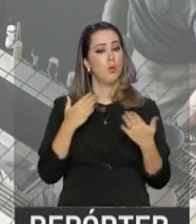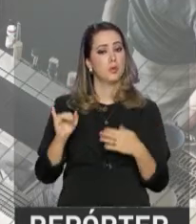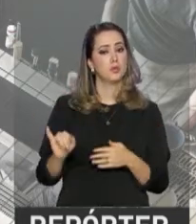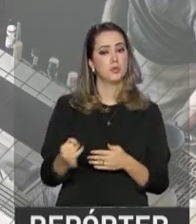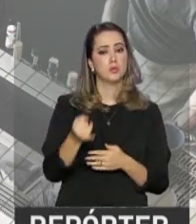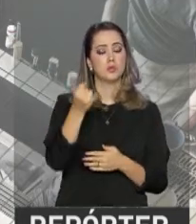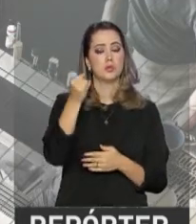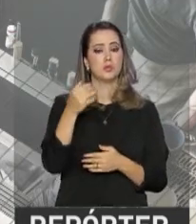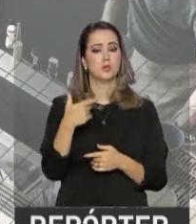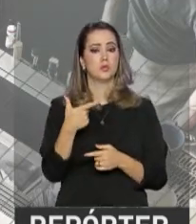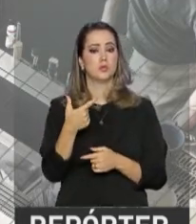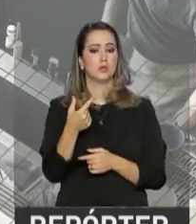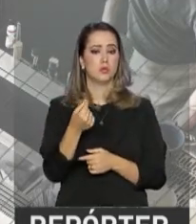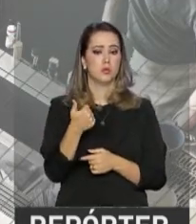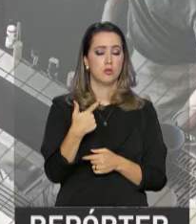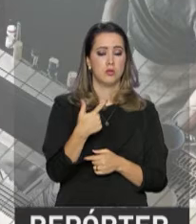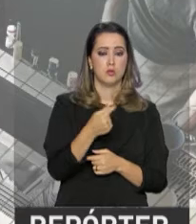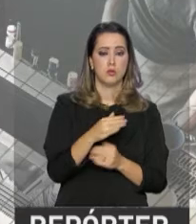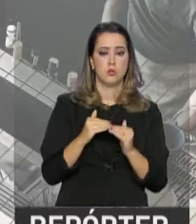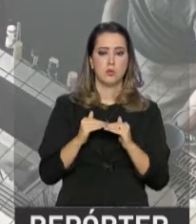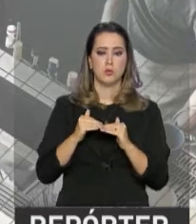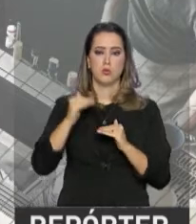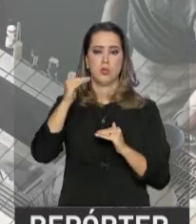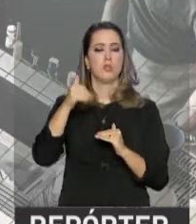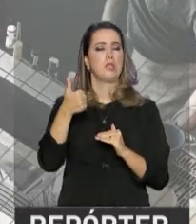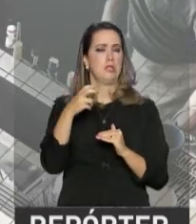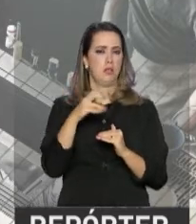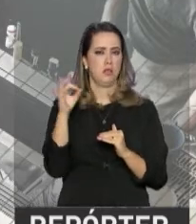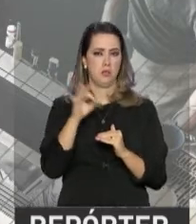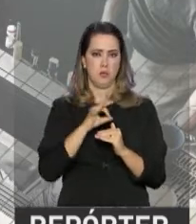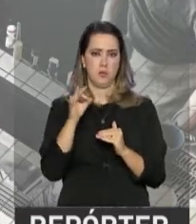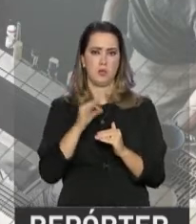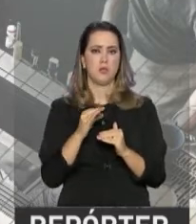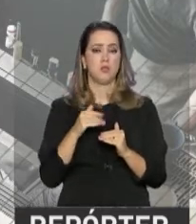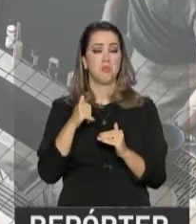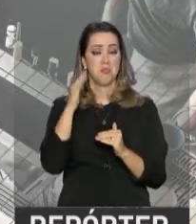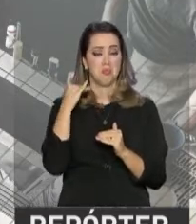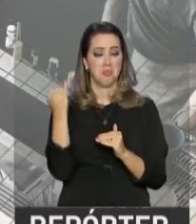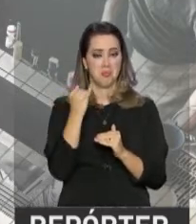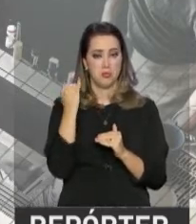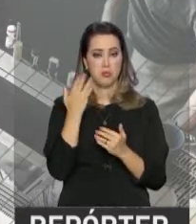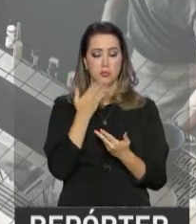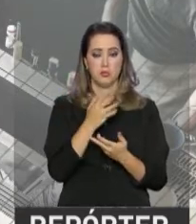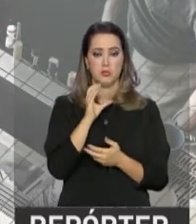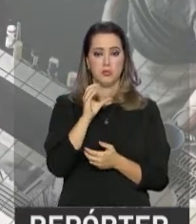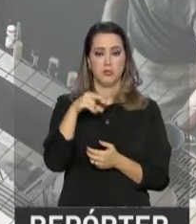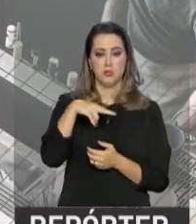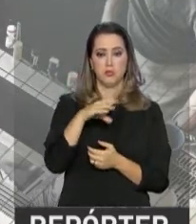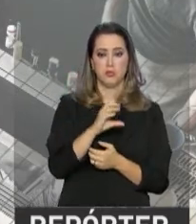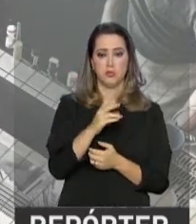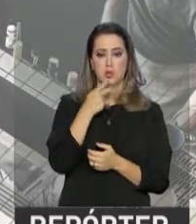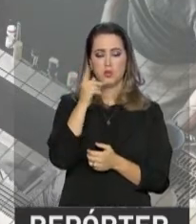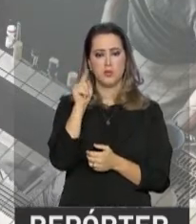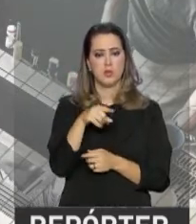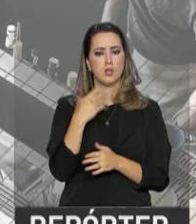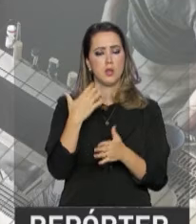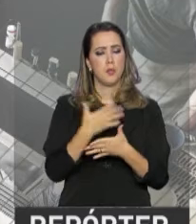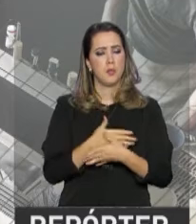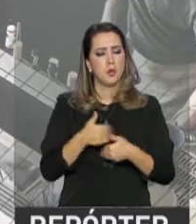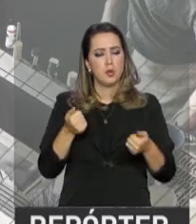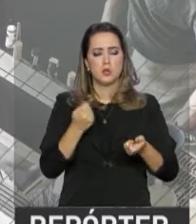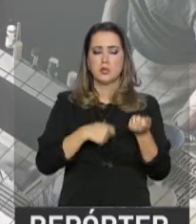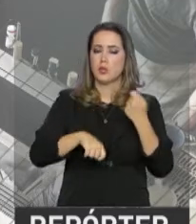de 2017 o aumento foi de 15% para cnc a melhora gradativa das condições